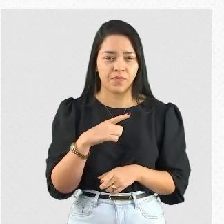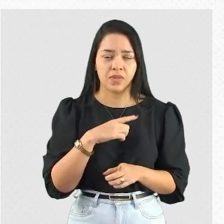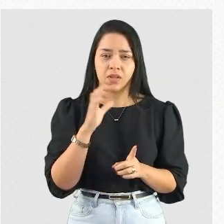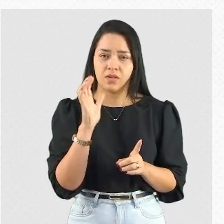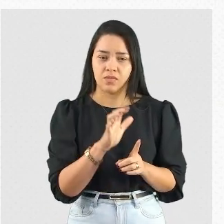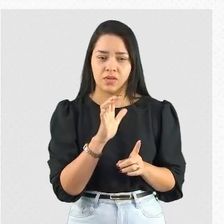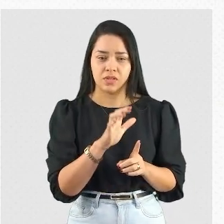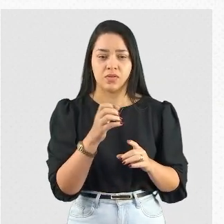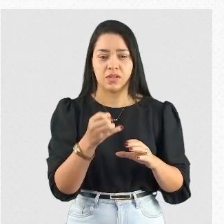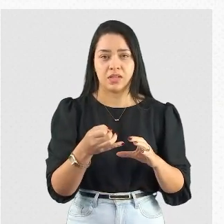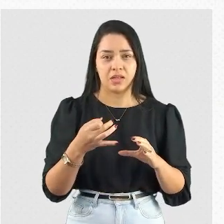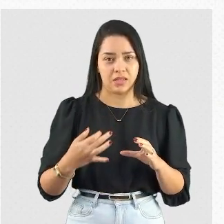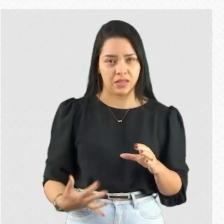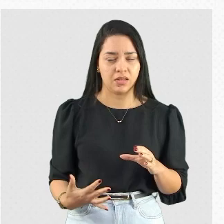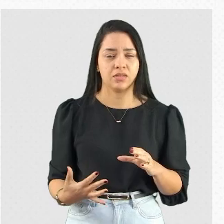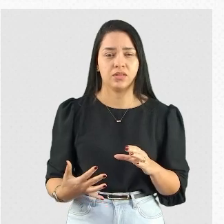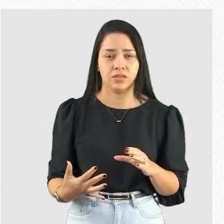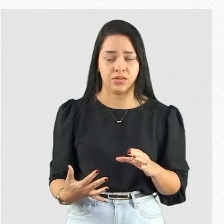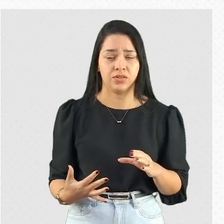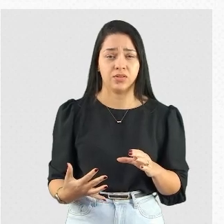influenciam características, né?